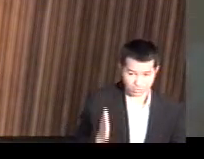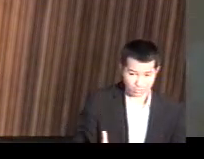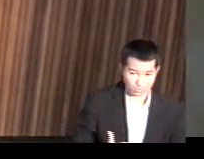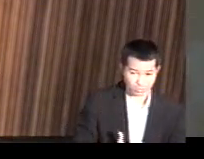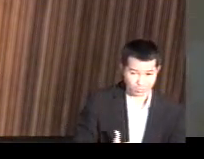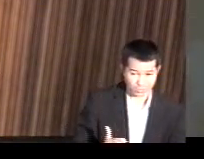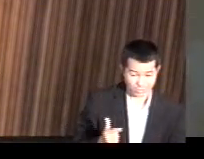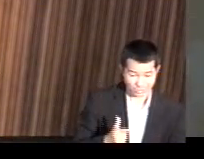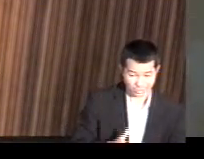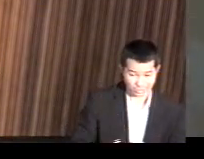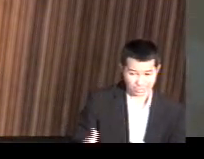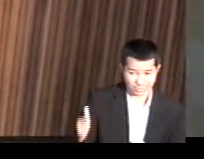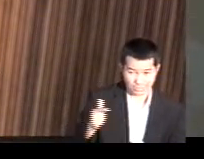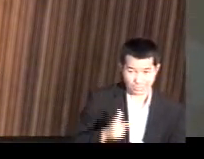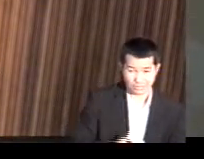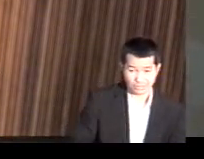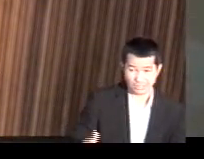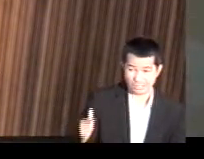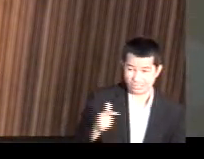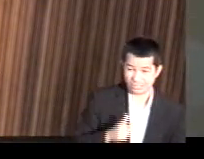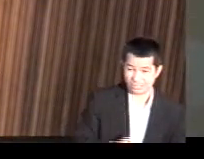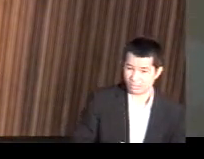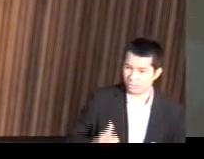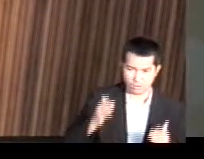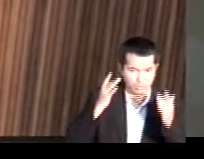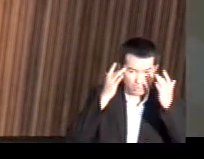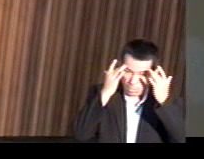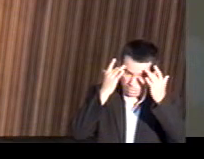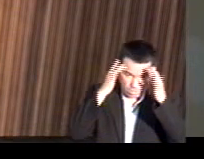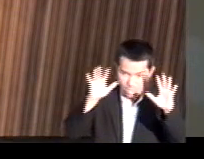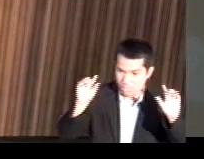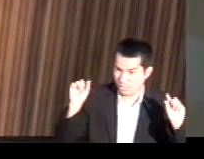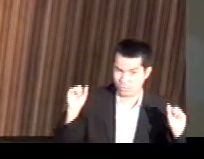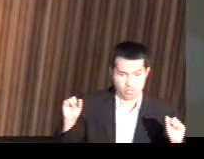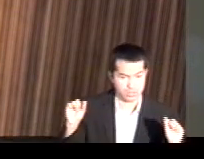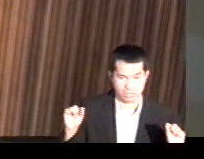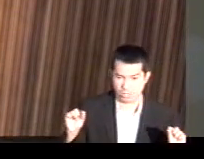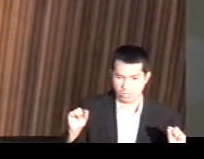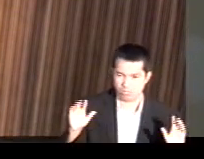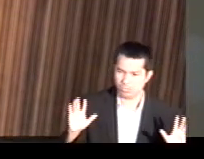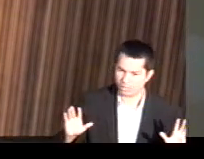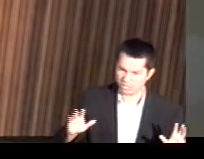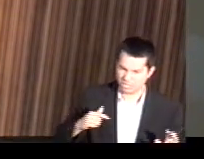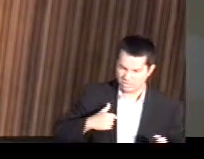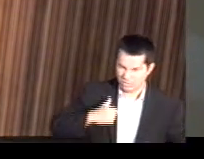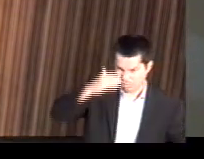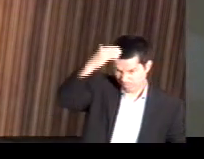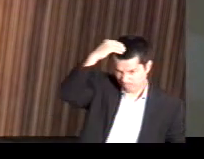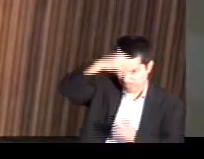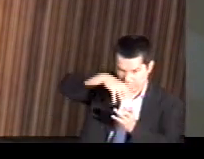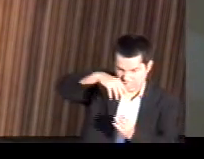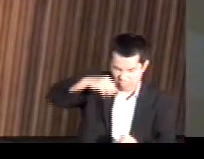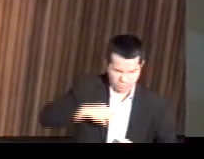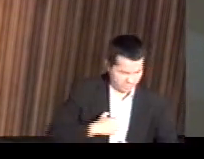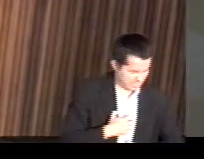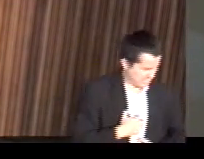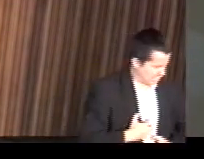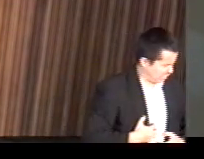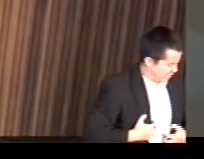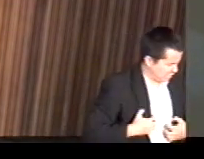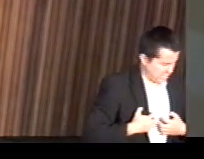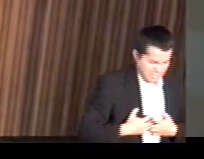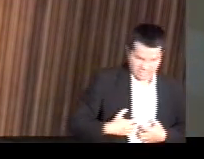Eu não posso dizer, eu só tenho essa sensação dentro da minha alma. Eu oro, vem essa